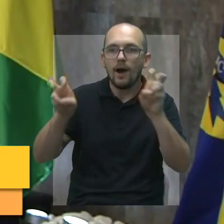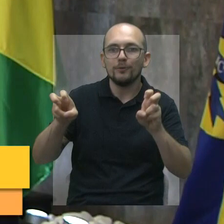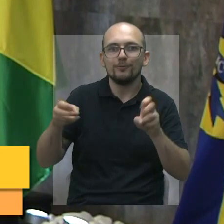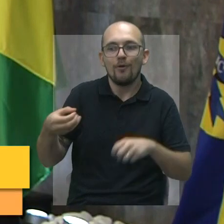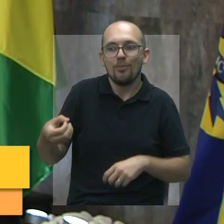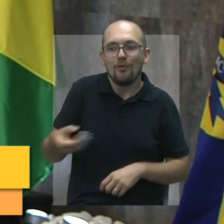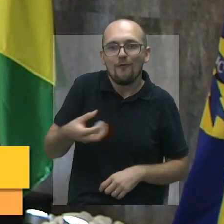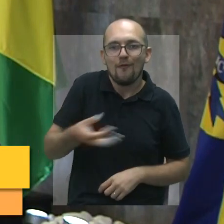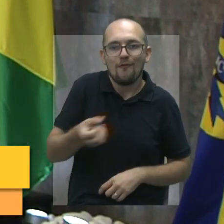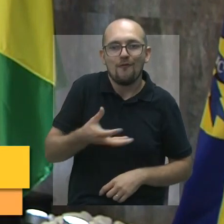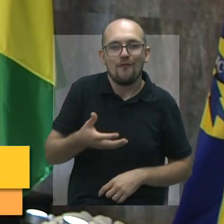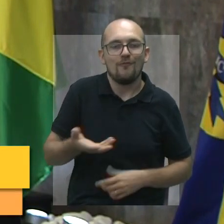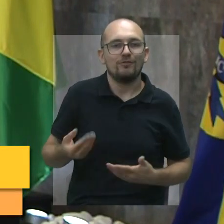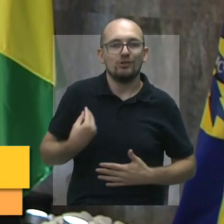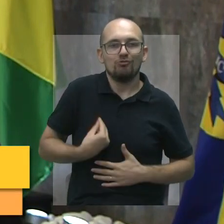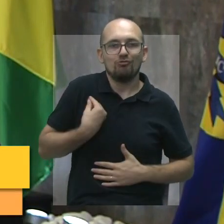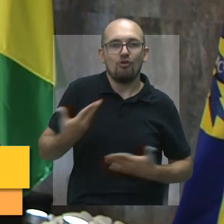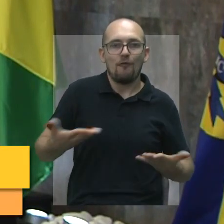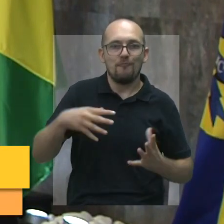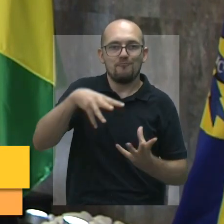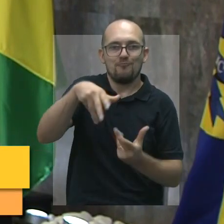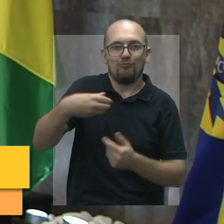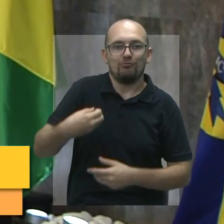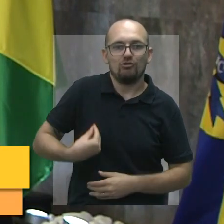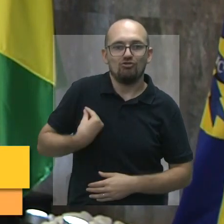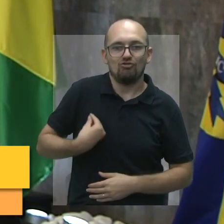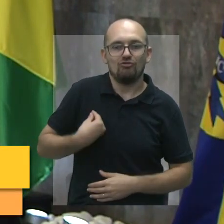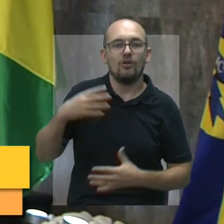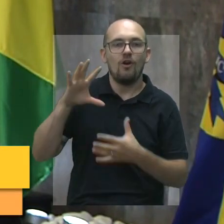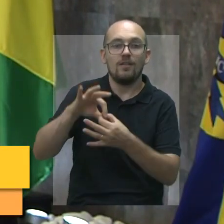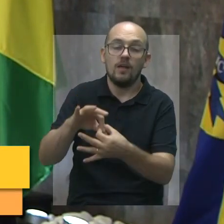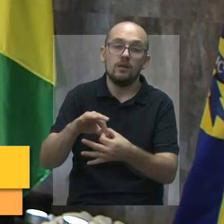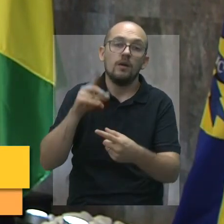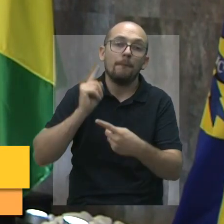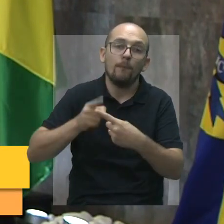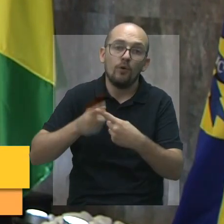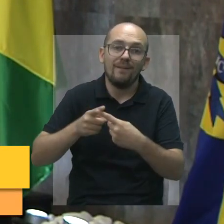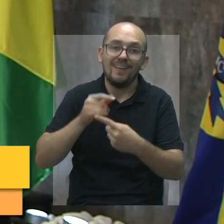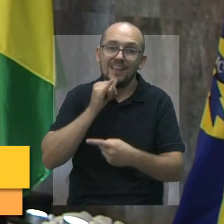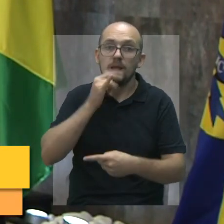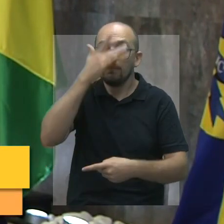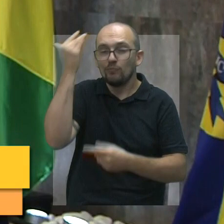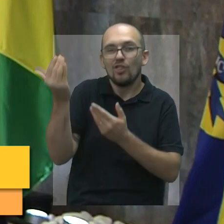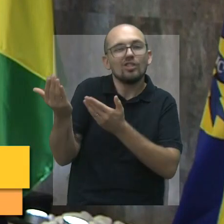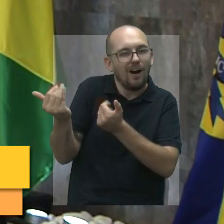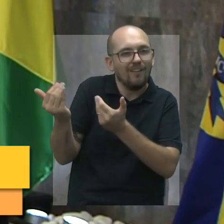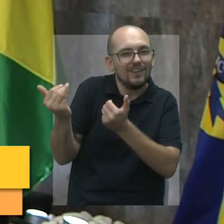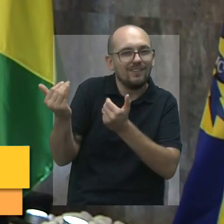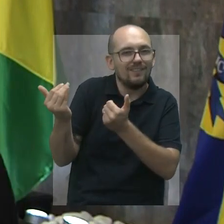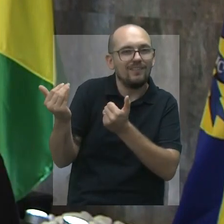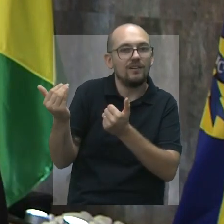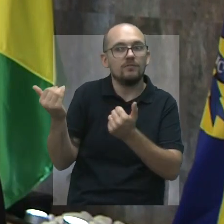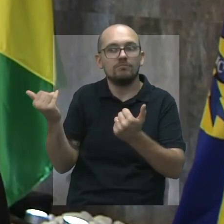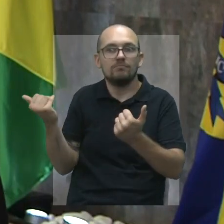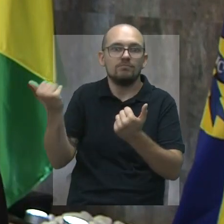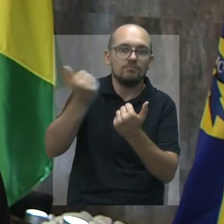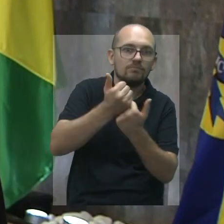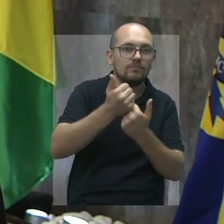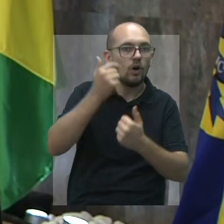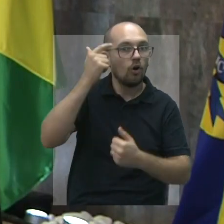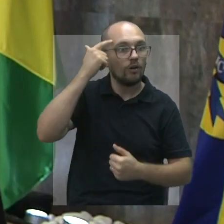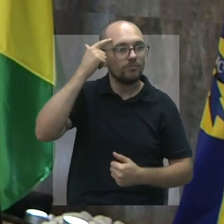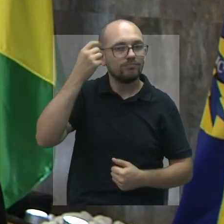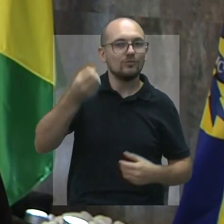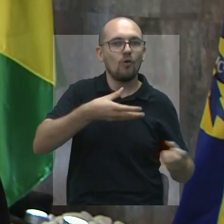atuais dentro desse contexto, por causa que colocando pessoas mais novas vem mais coisas